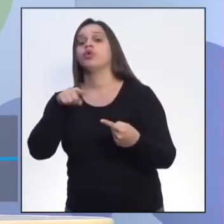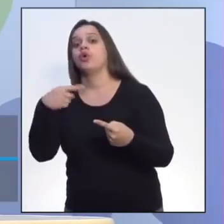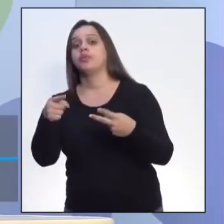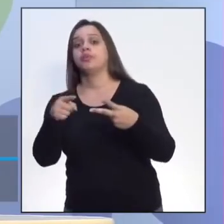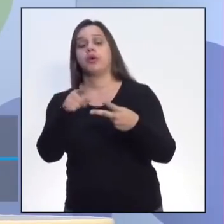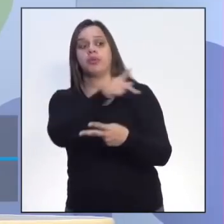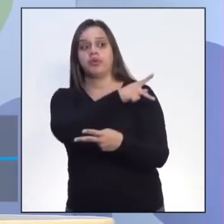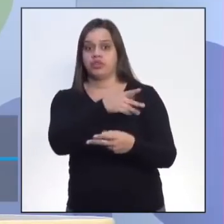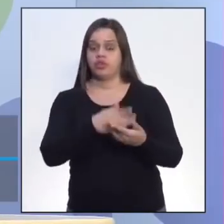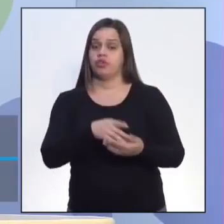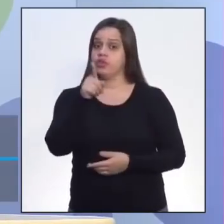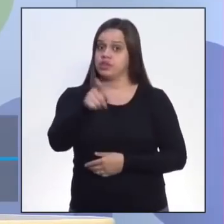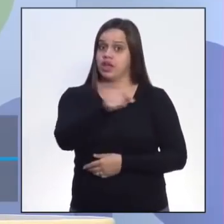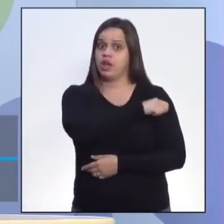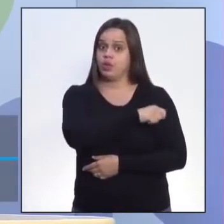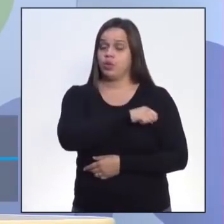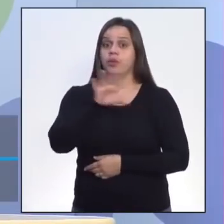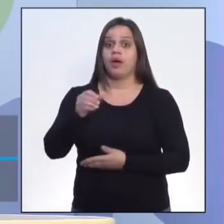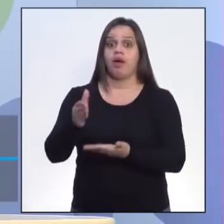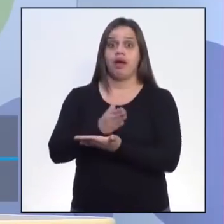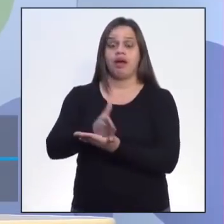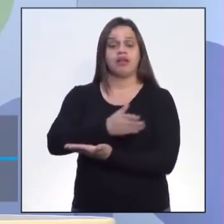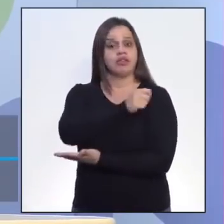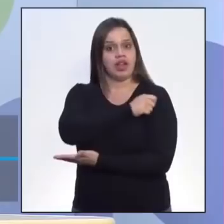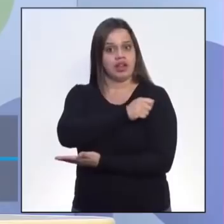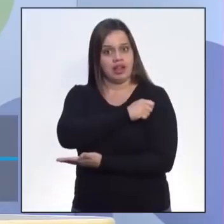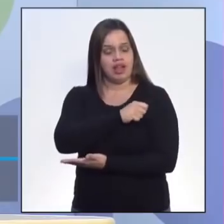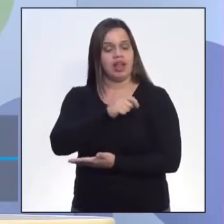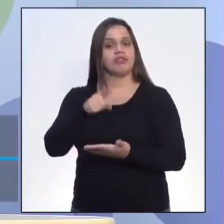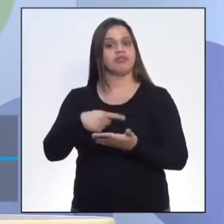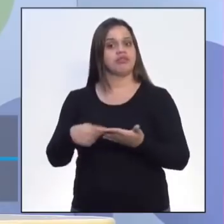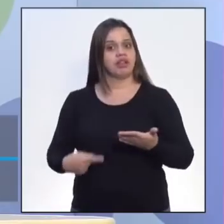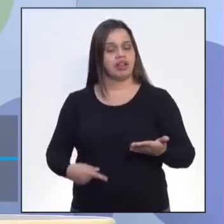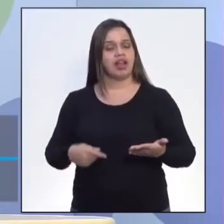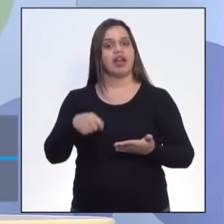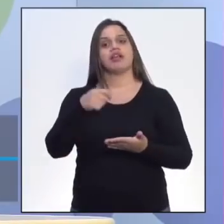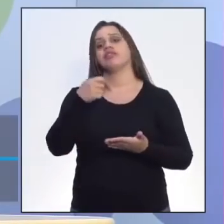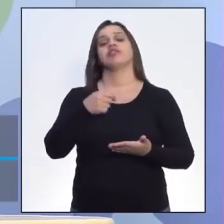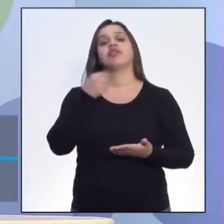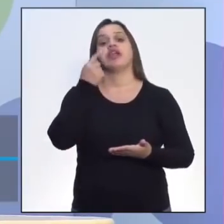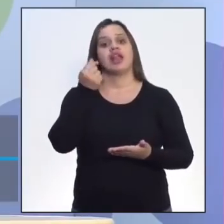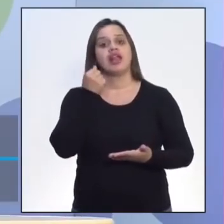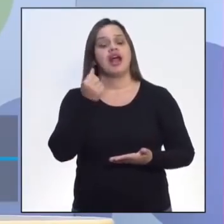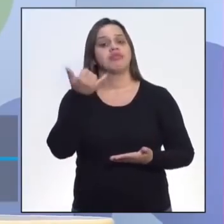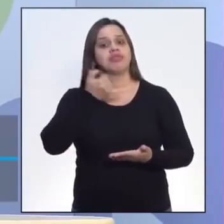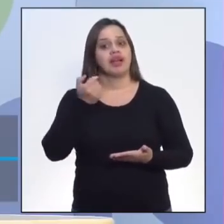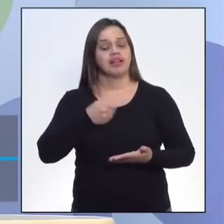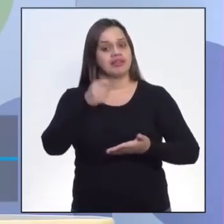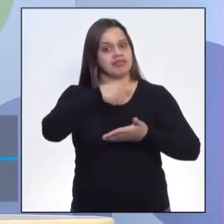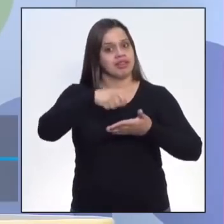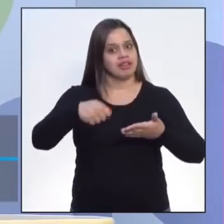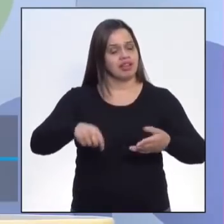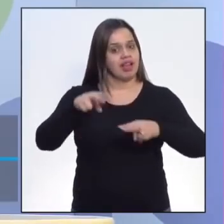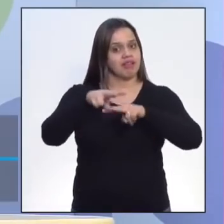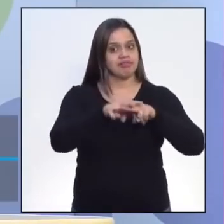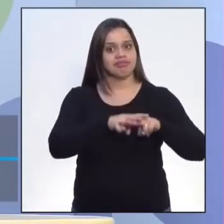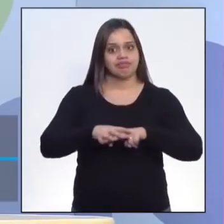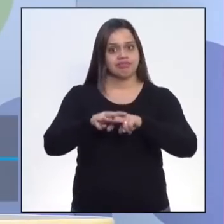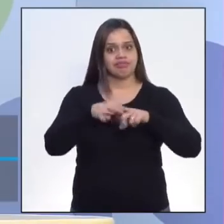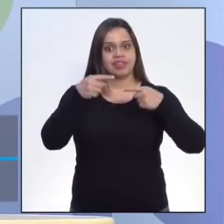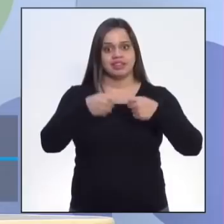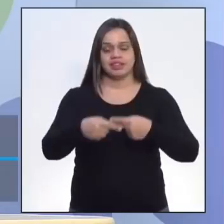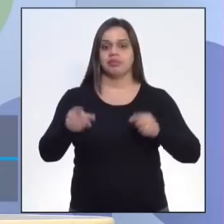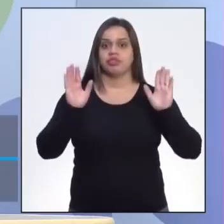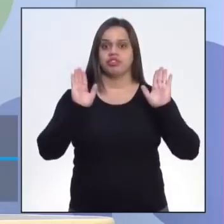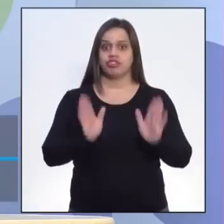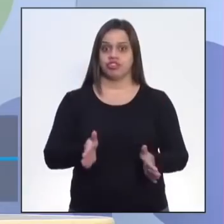para os alunos, peguem o caderno do aluno lá, o seu caderno, escreva lá, semanas de estudos intensivos, já deixa separado,